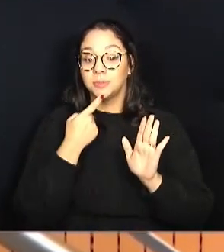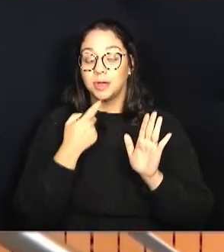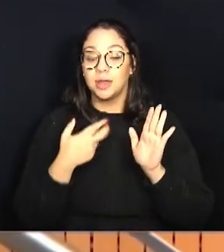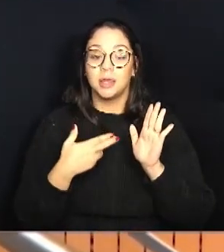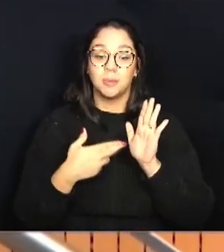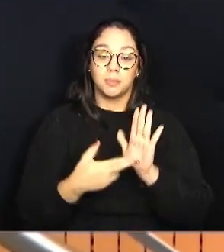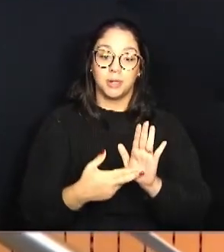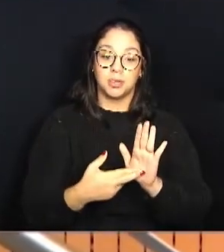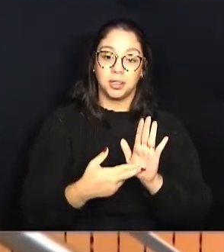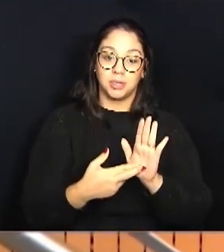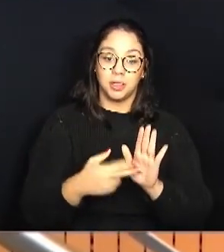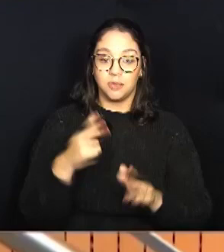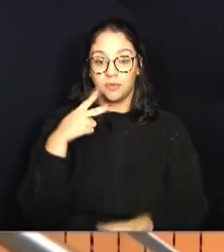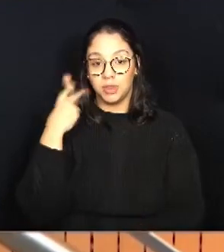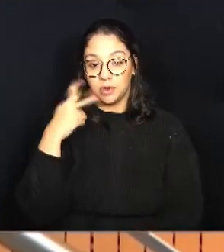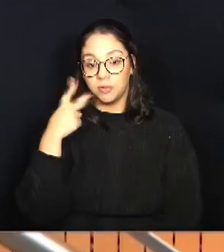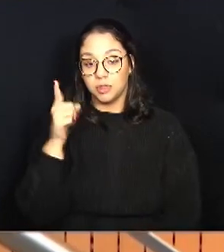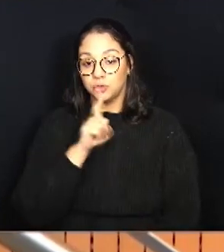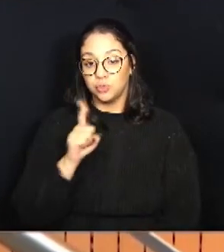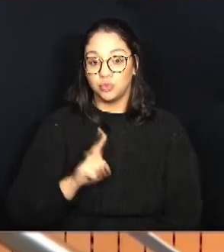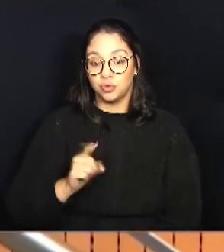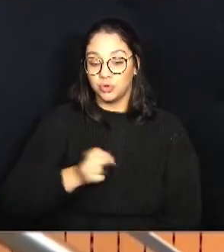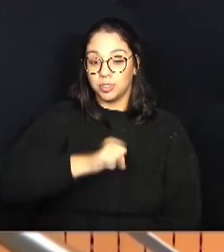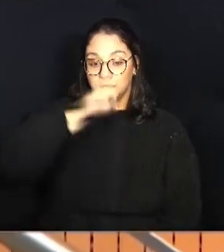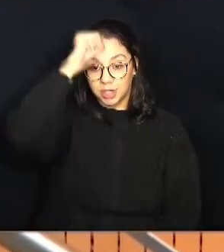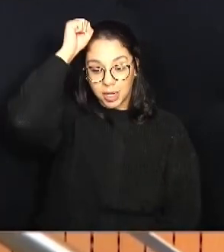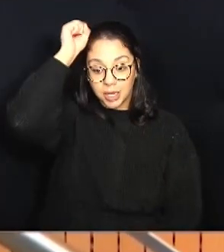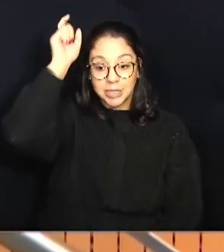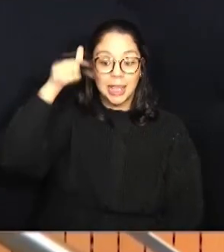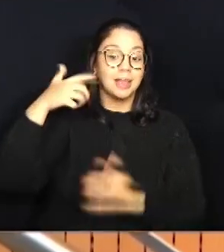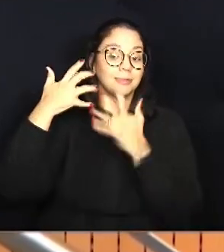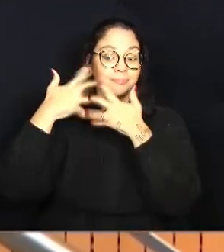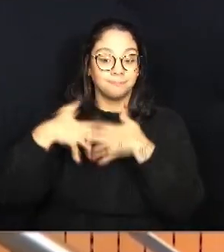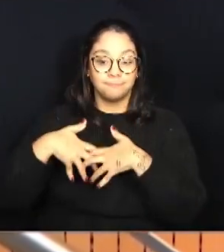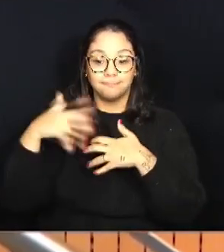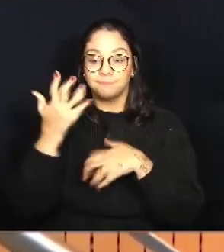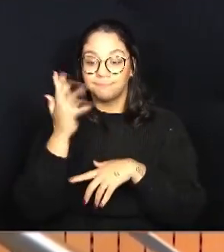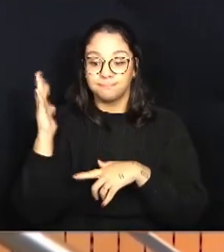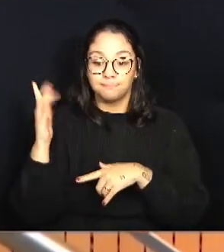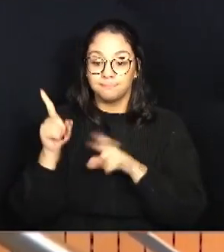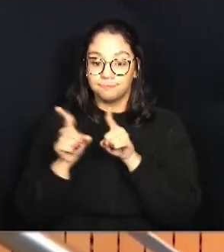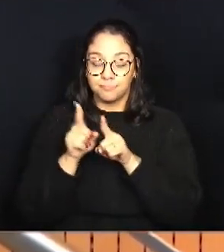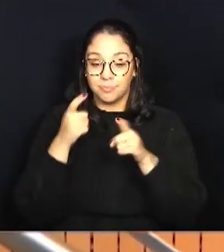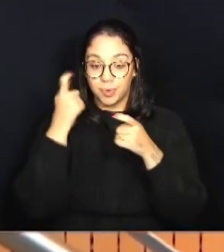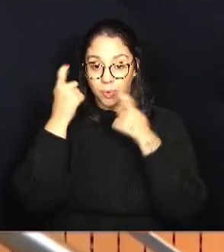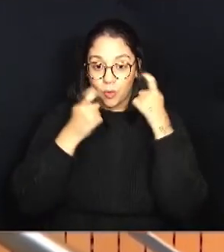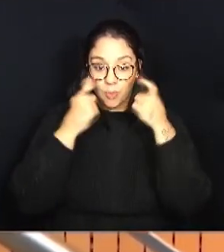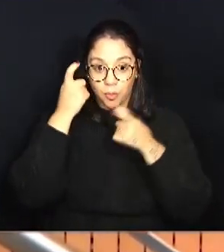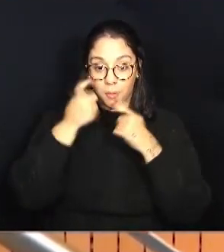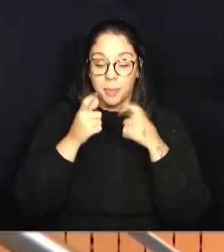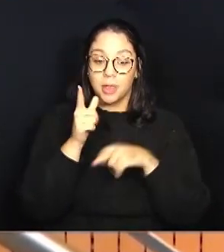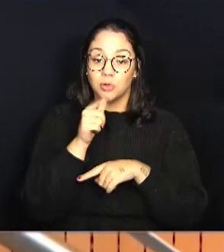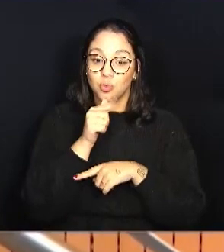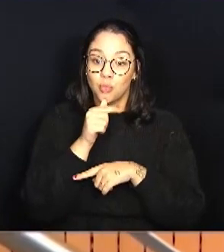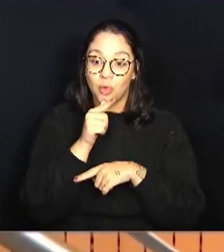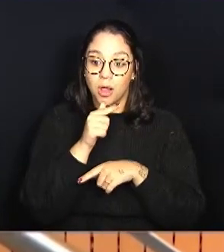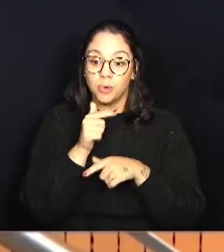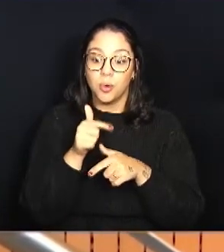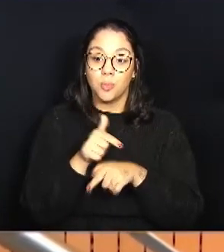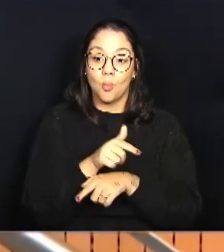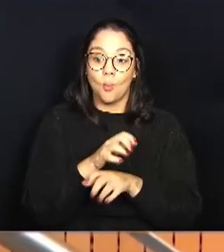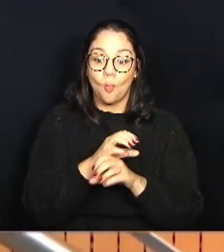representada pelo vereador Jorge Schneider, pensa no meio ambiente e se preocupa com a escassez de água, né? Como dito aí